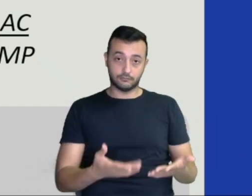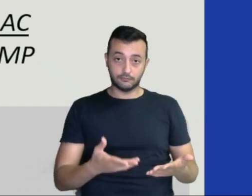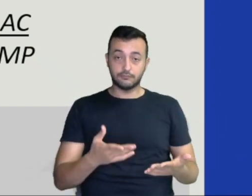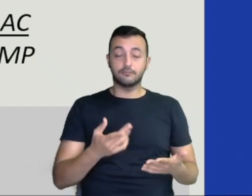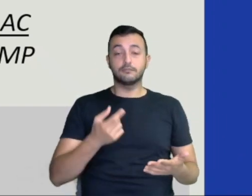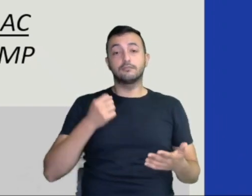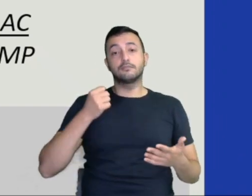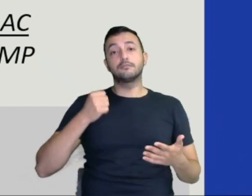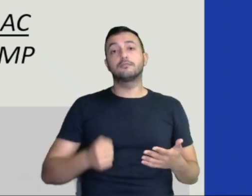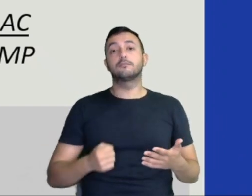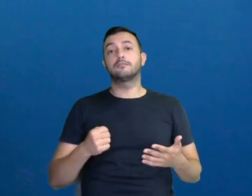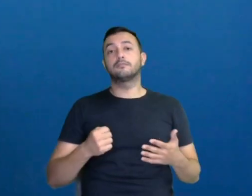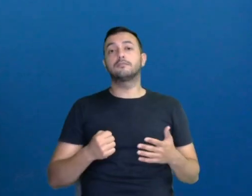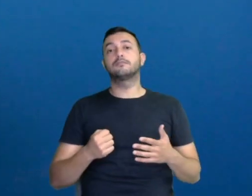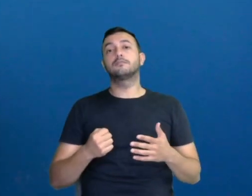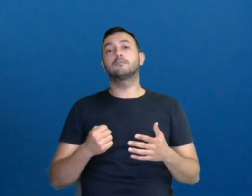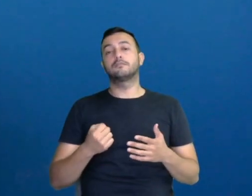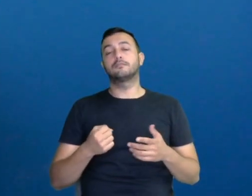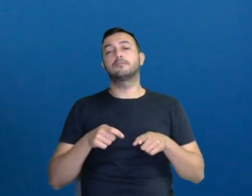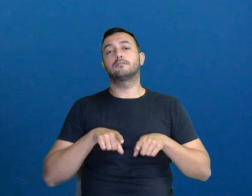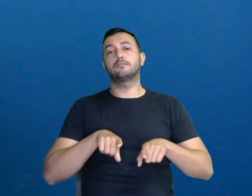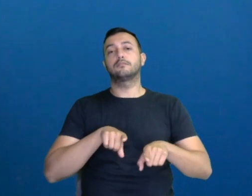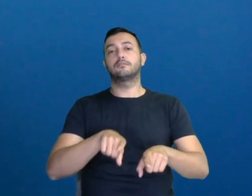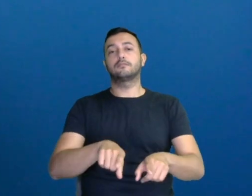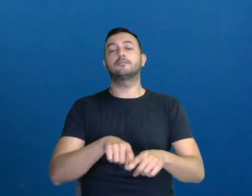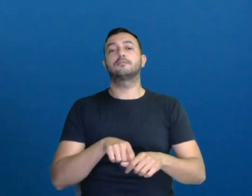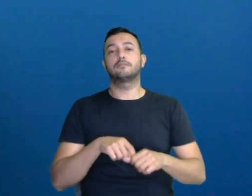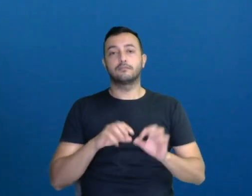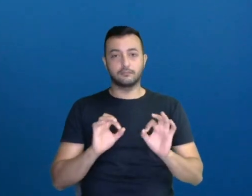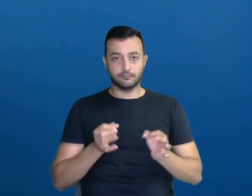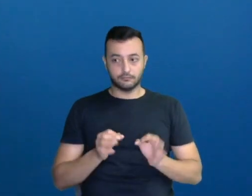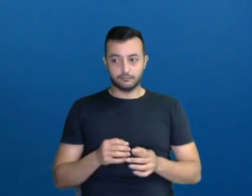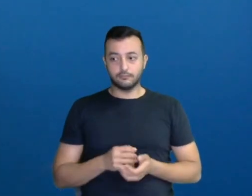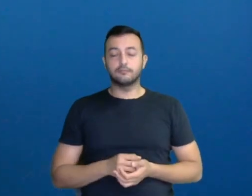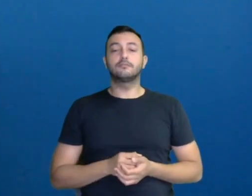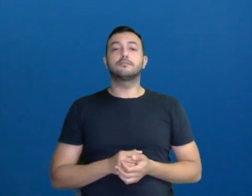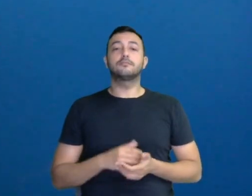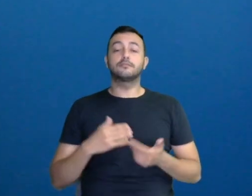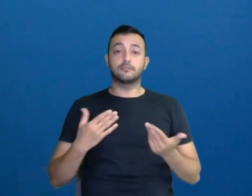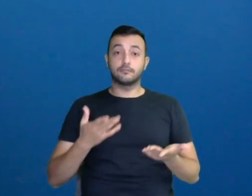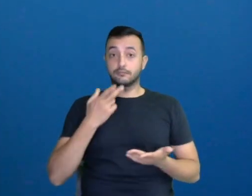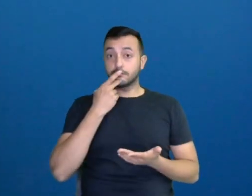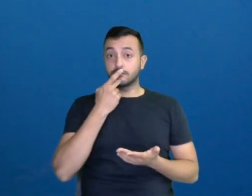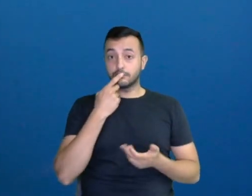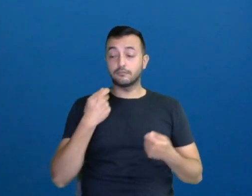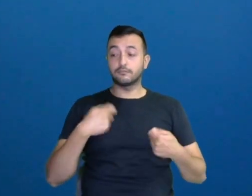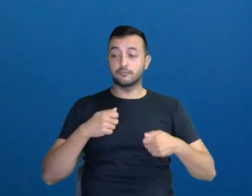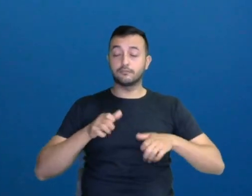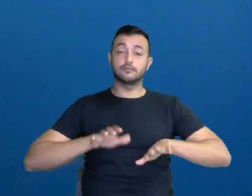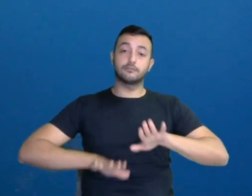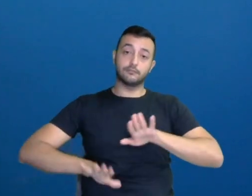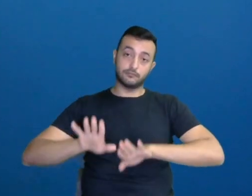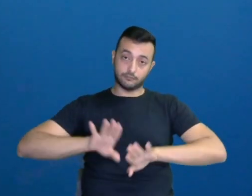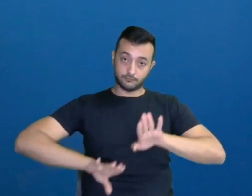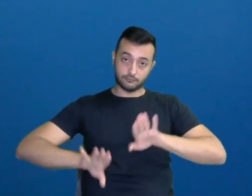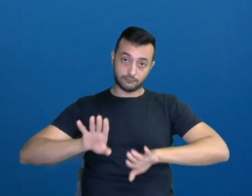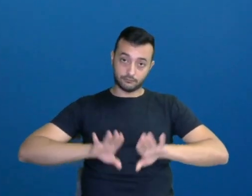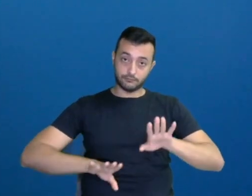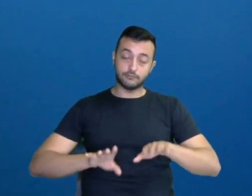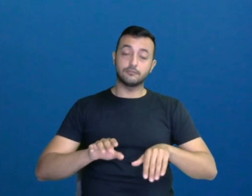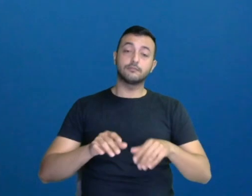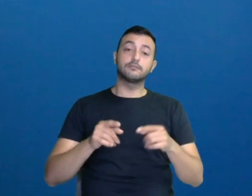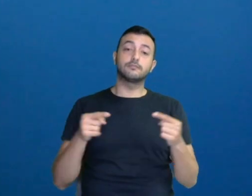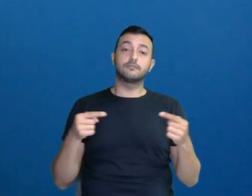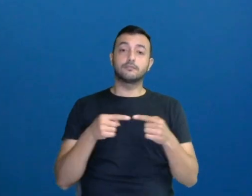vai poder formar estas proporções, tá bom? Então, como eu falei, você tem que tomar cuidado para pegar